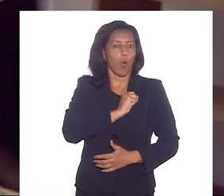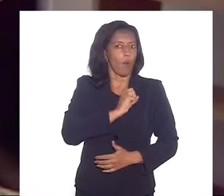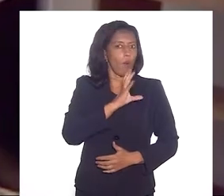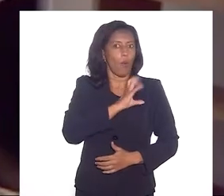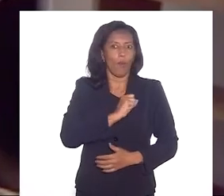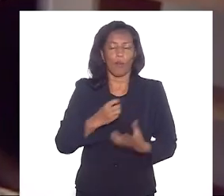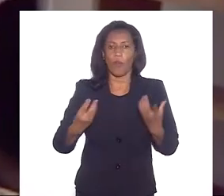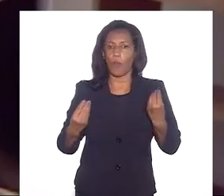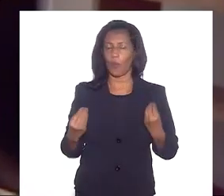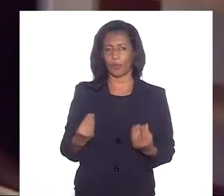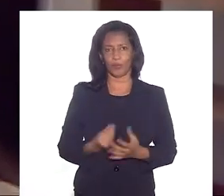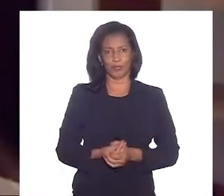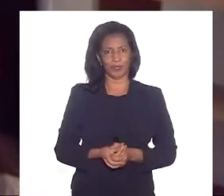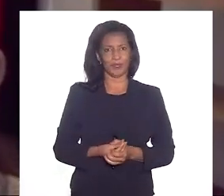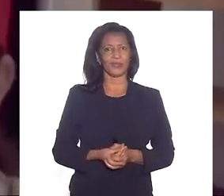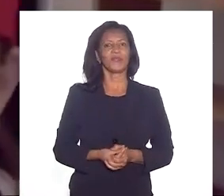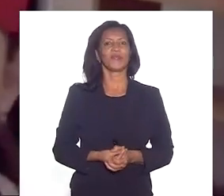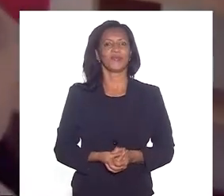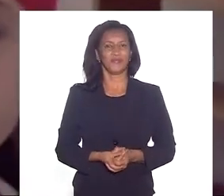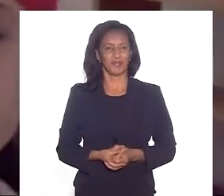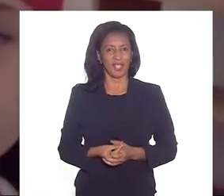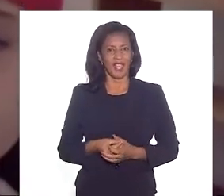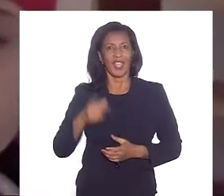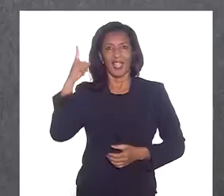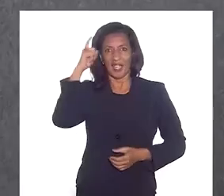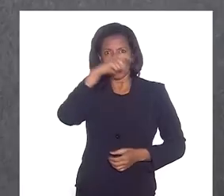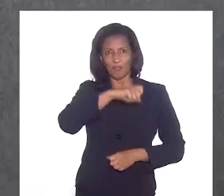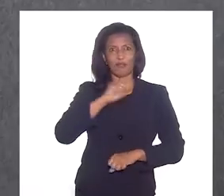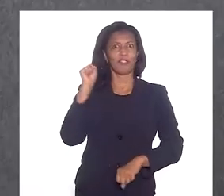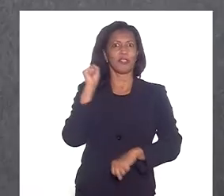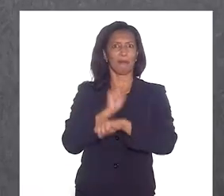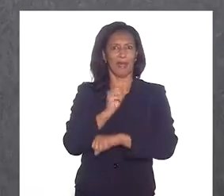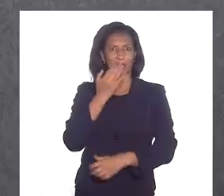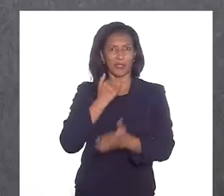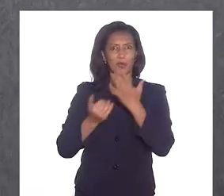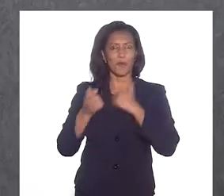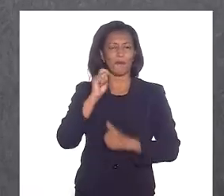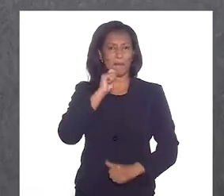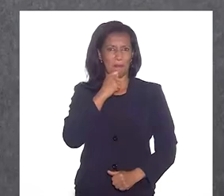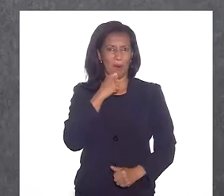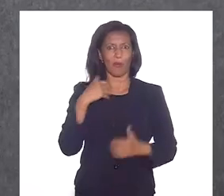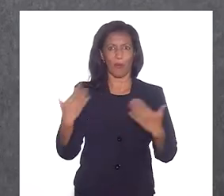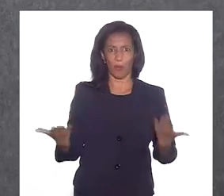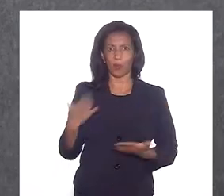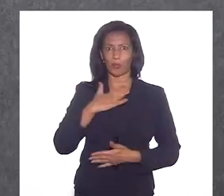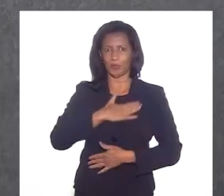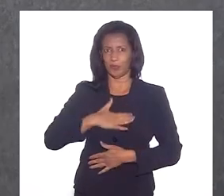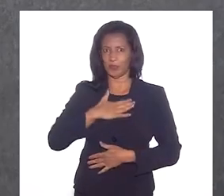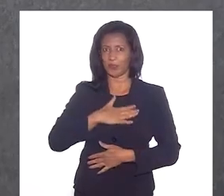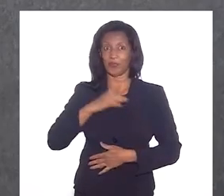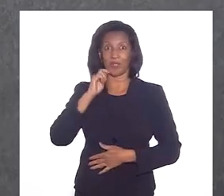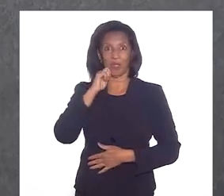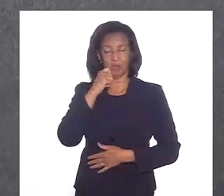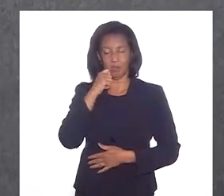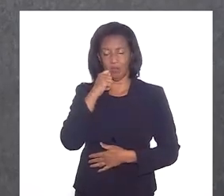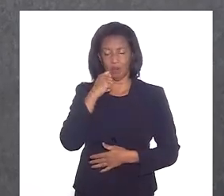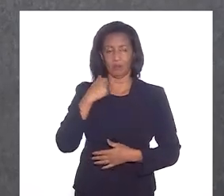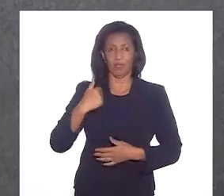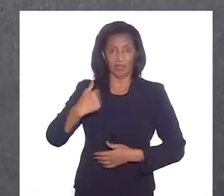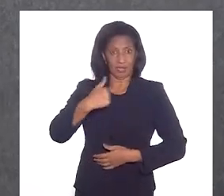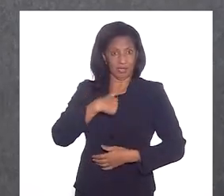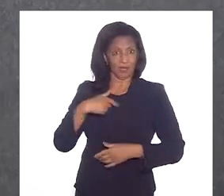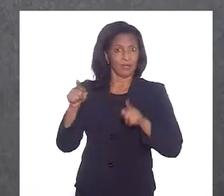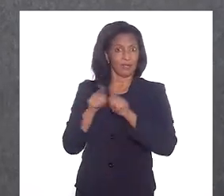eu amo, amo até demais, É um hobby, é entendeu? difícil parar de comer, né, Flávia? A gente, quando Não, gosta sim. mesmo, e